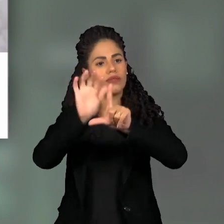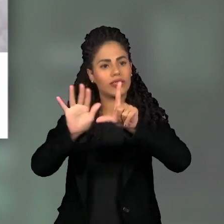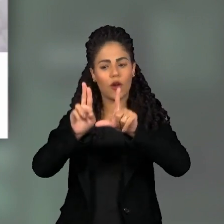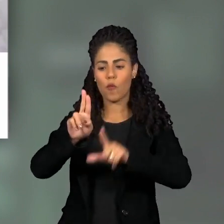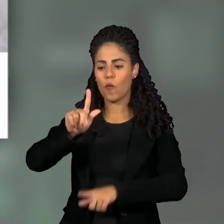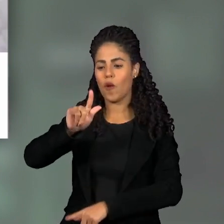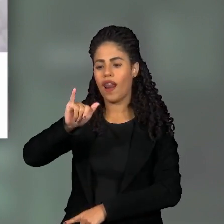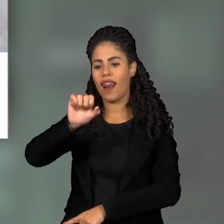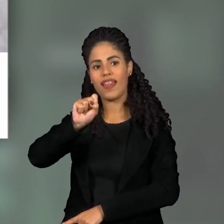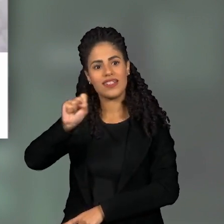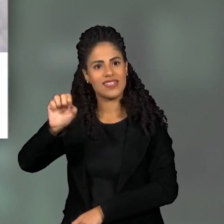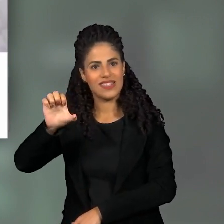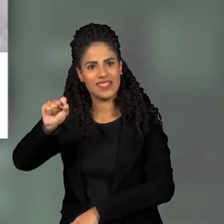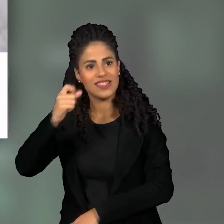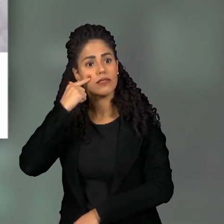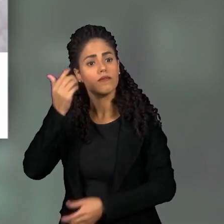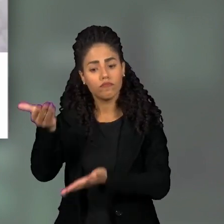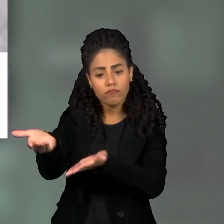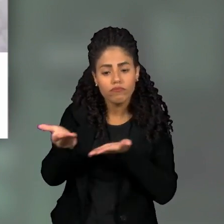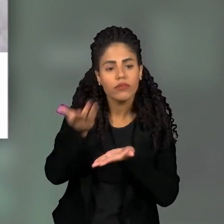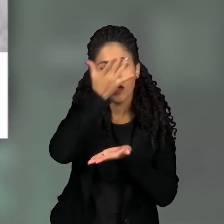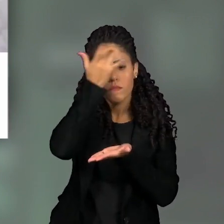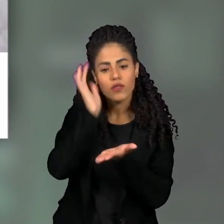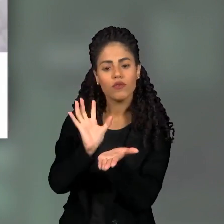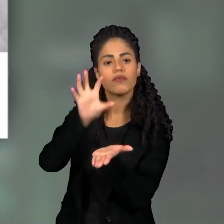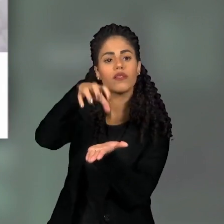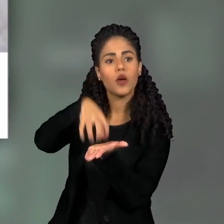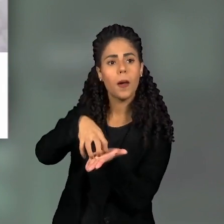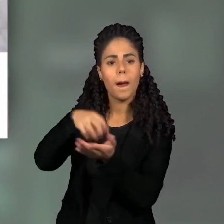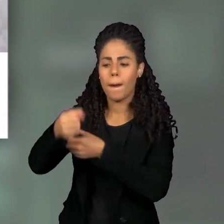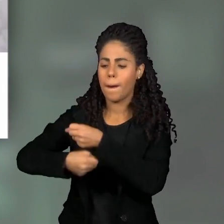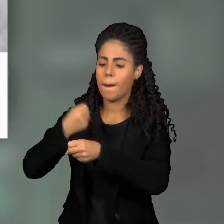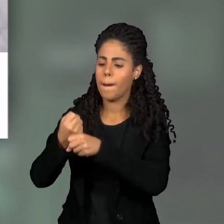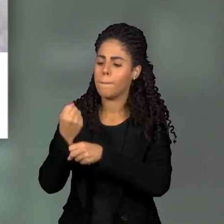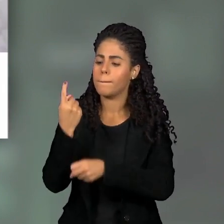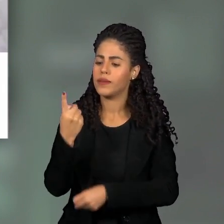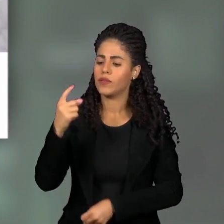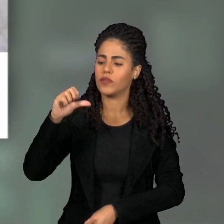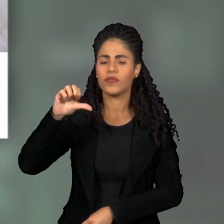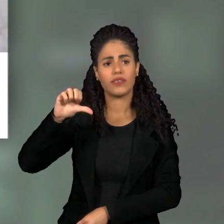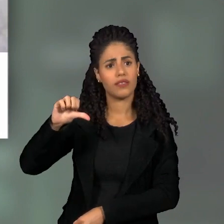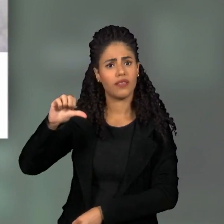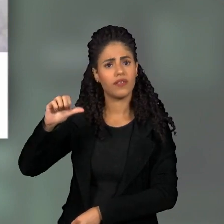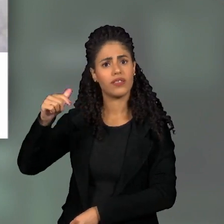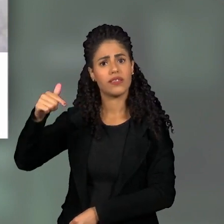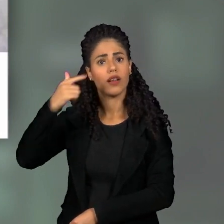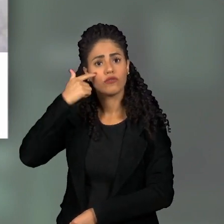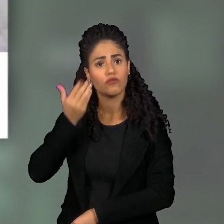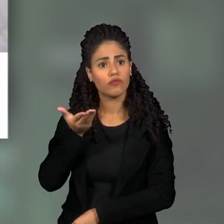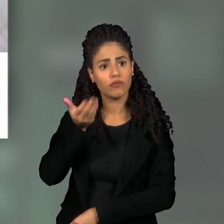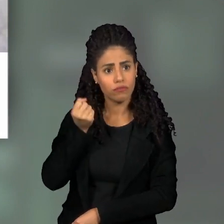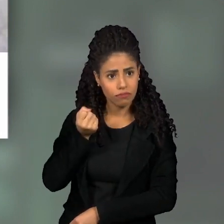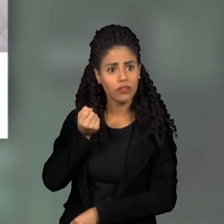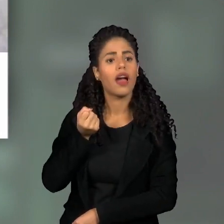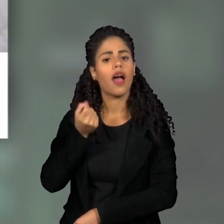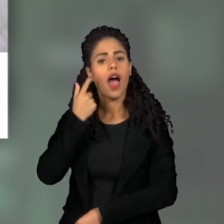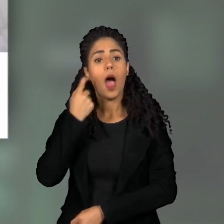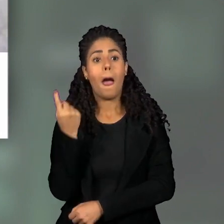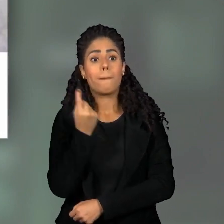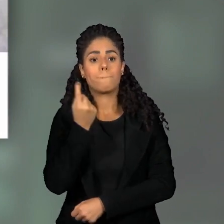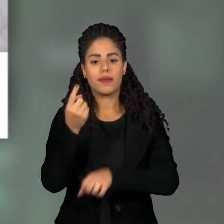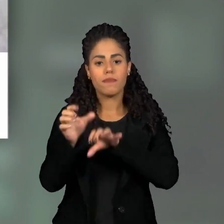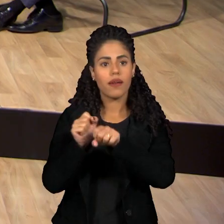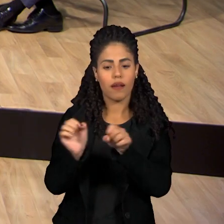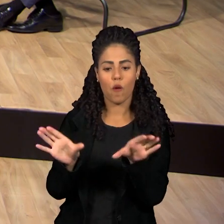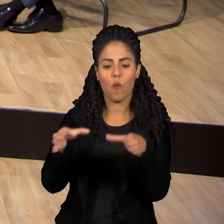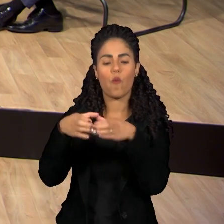justamente, recebendo parlamentares do Centrão em 1987, né? Estamos vendo que é a data da primeira formação